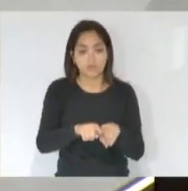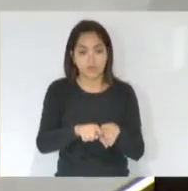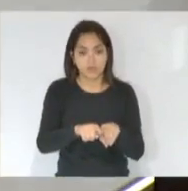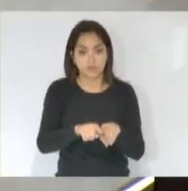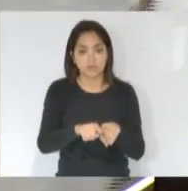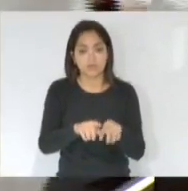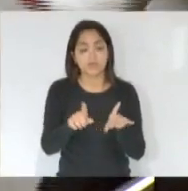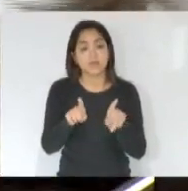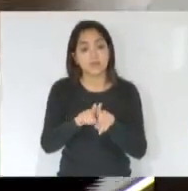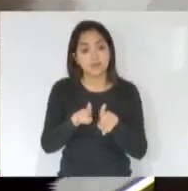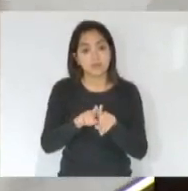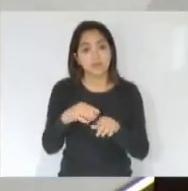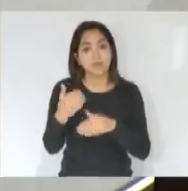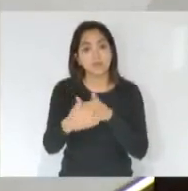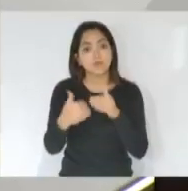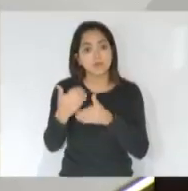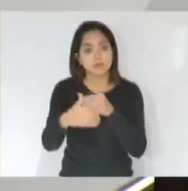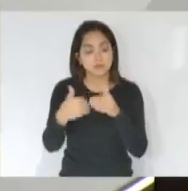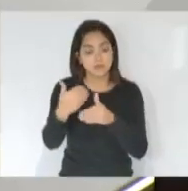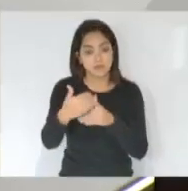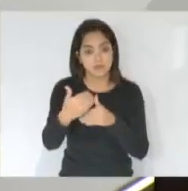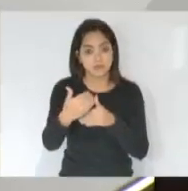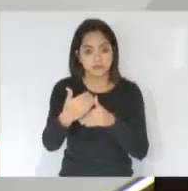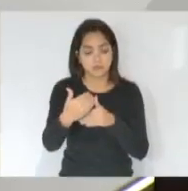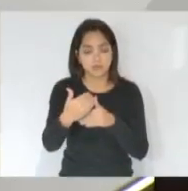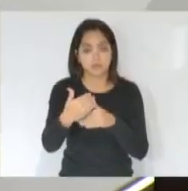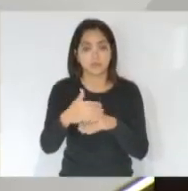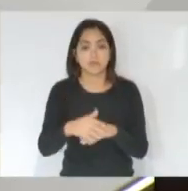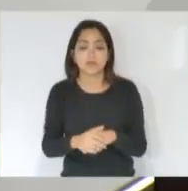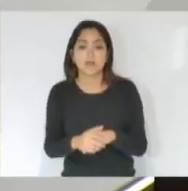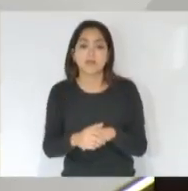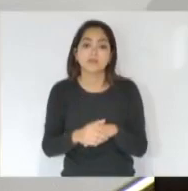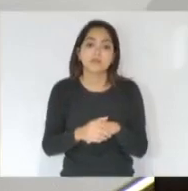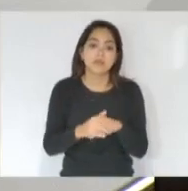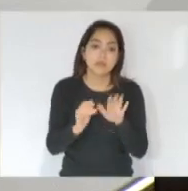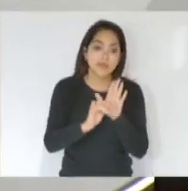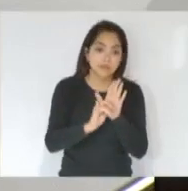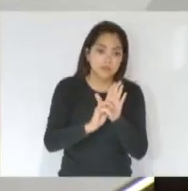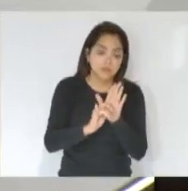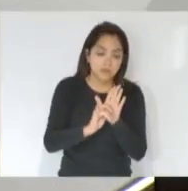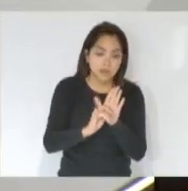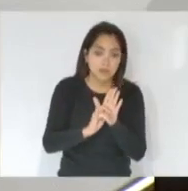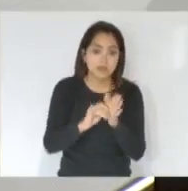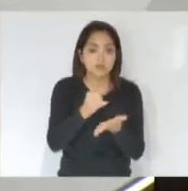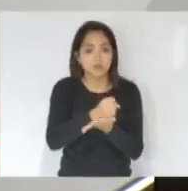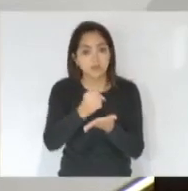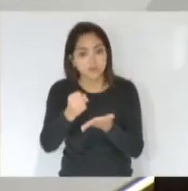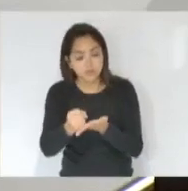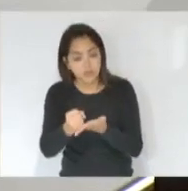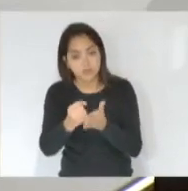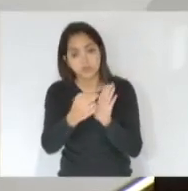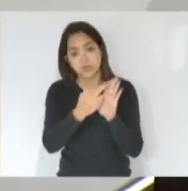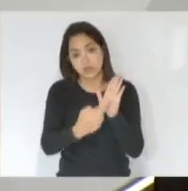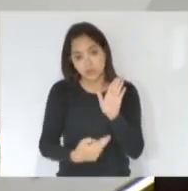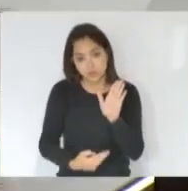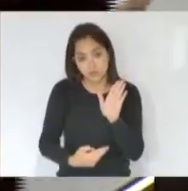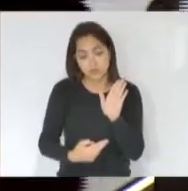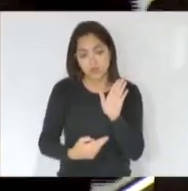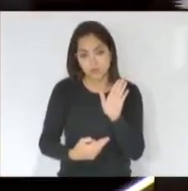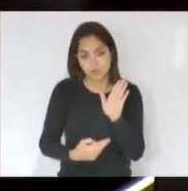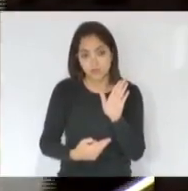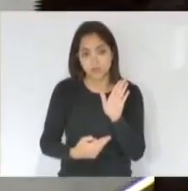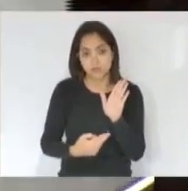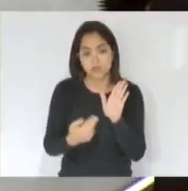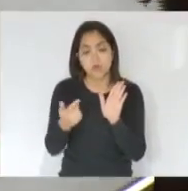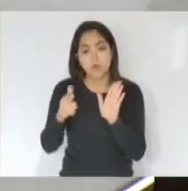respectivos processos administrativos, eventuais aditivos, editais, extratos de contratos, relatórios de execução, físico-financeira, entre